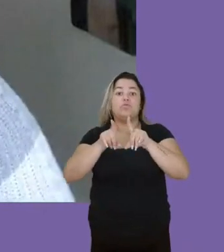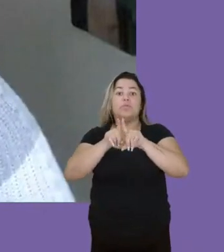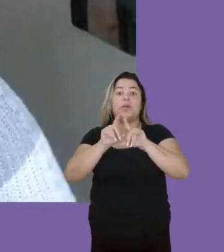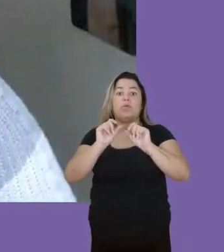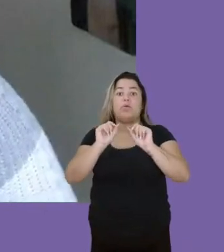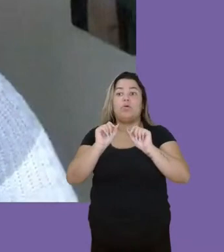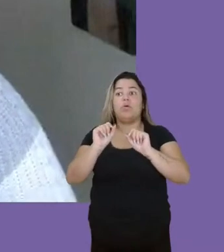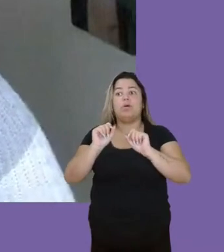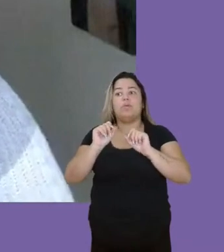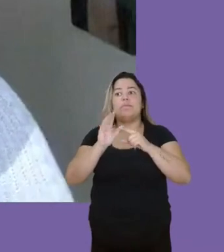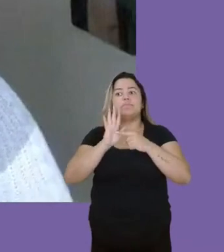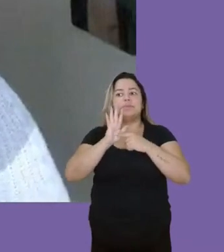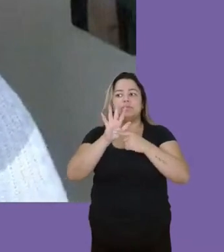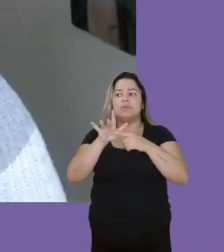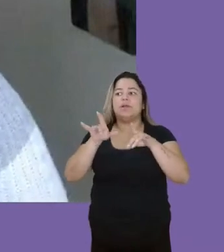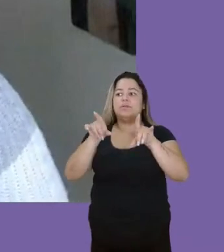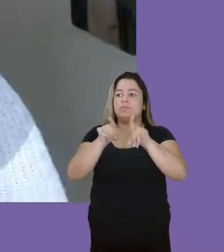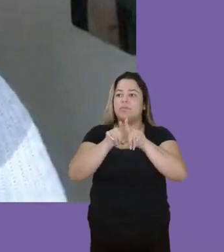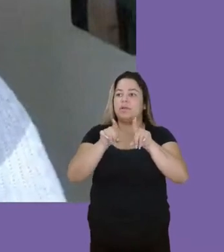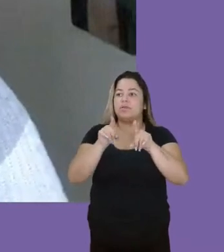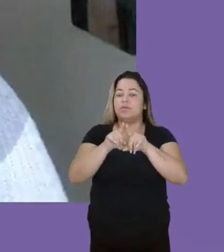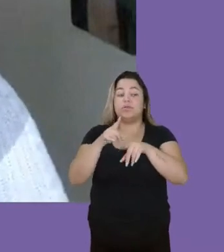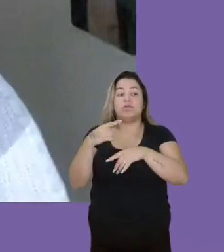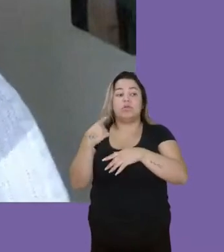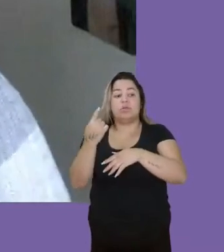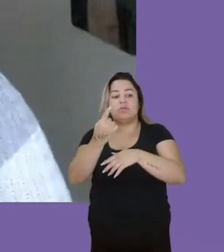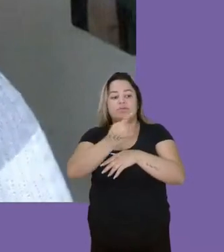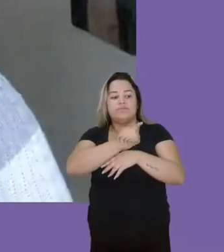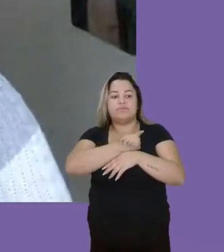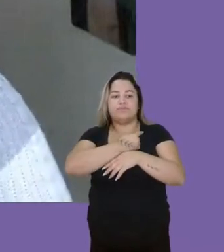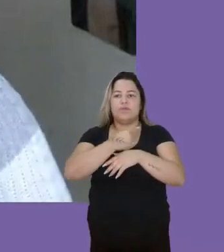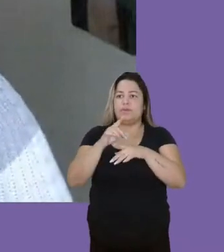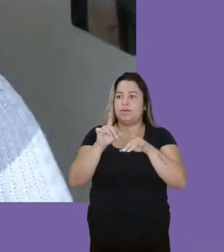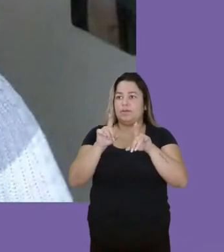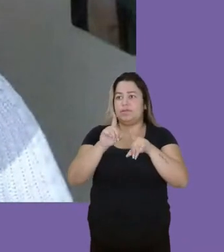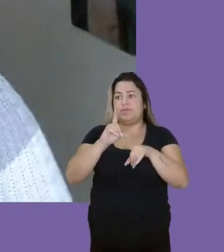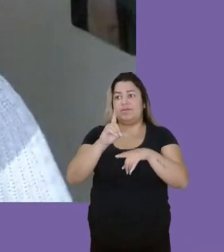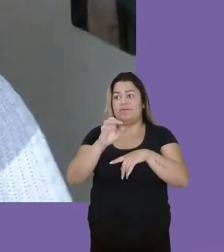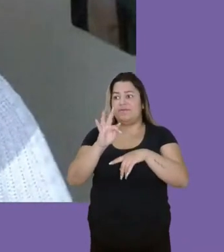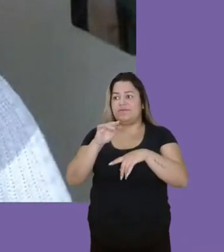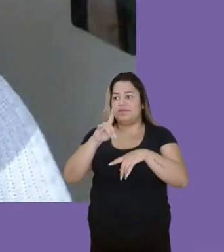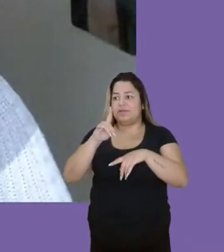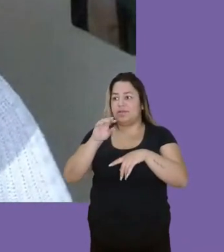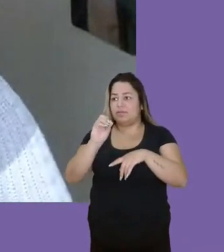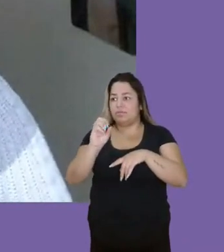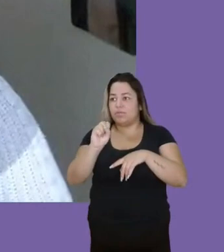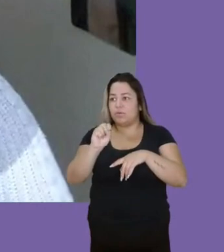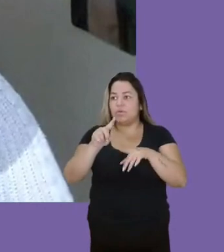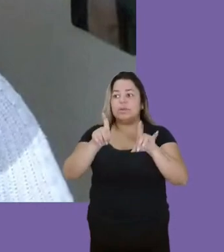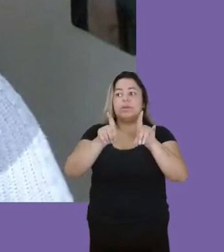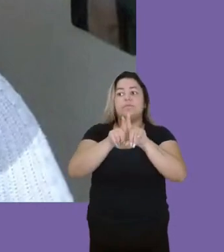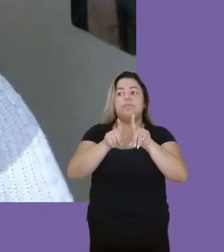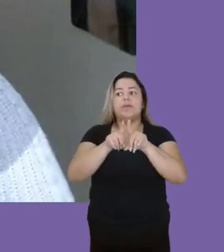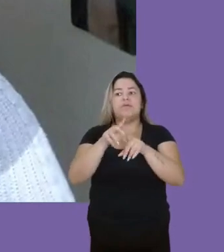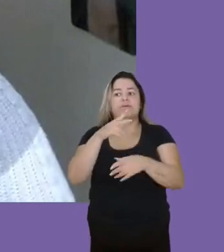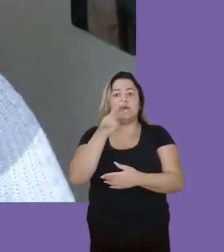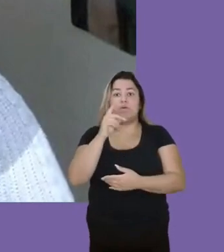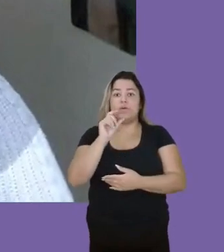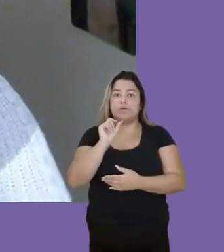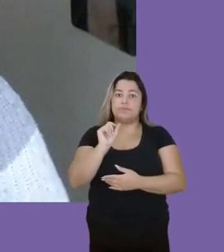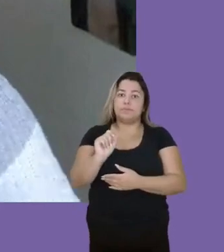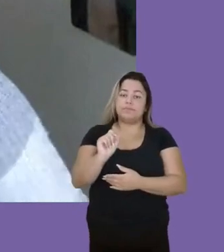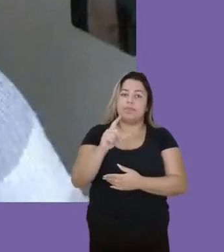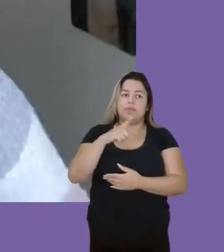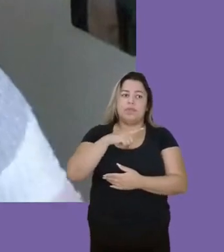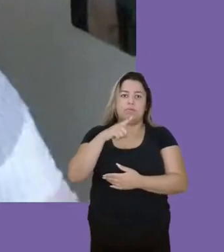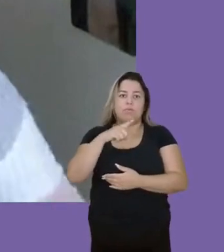a representar. Então, nós, como defendemos uma das mulheres, obviamente, acabamos, digamos assim, tendo